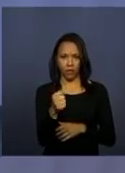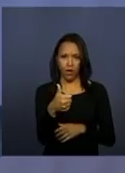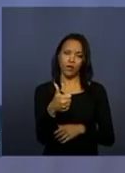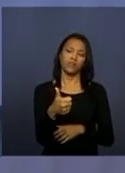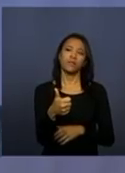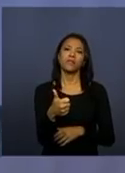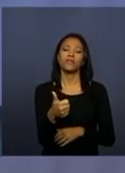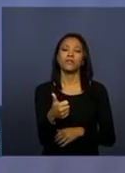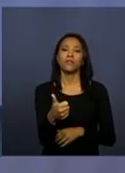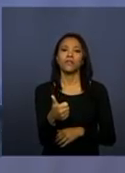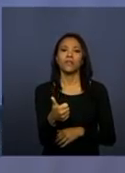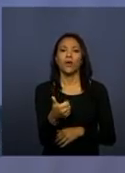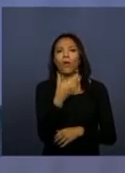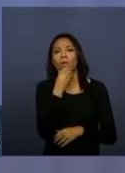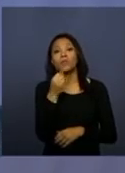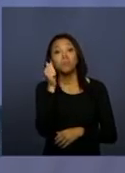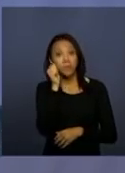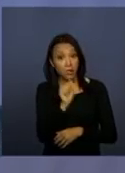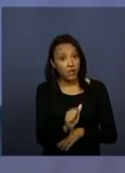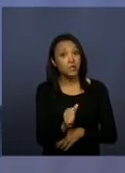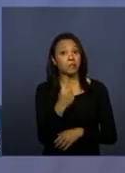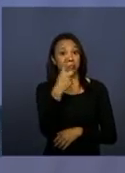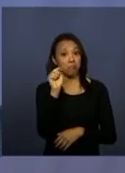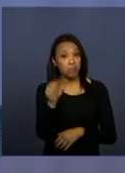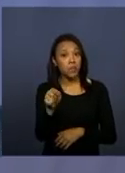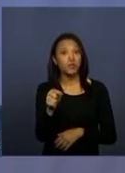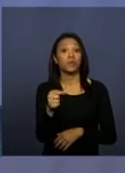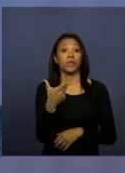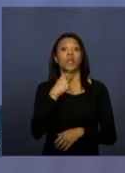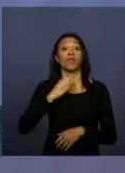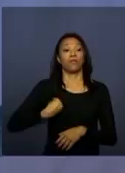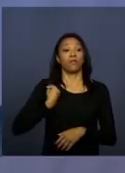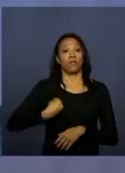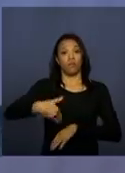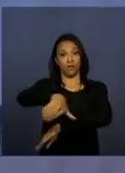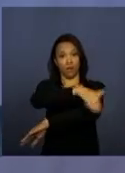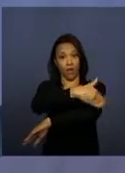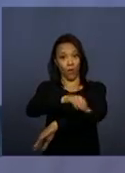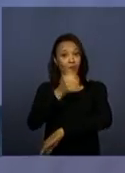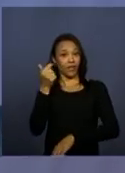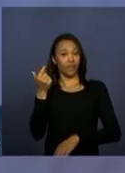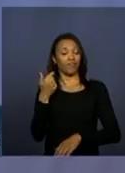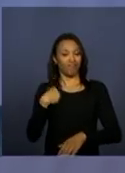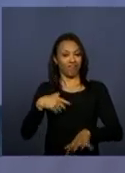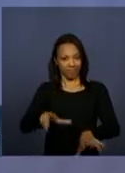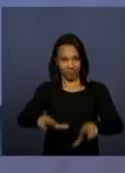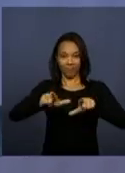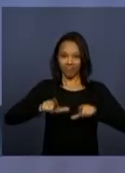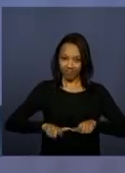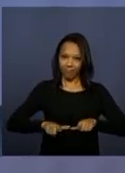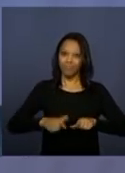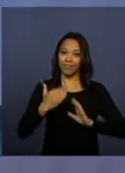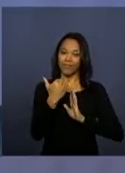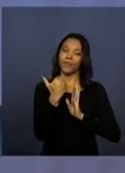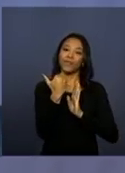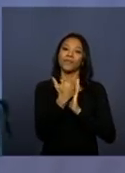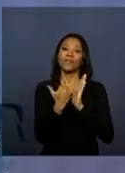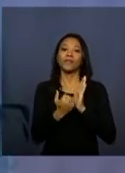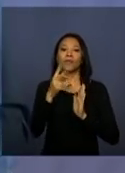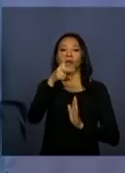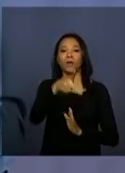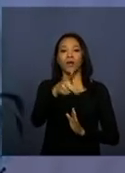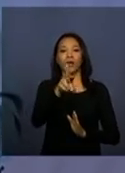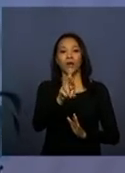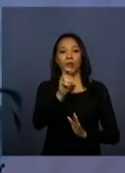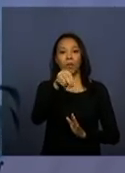quase mil homens e mulheres provenientes da população de rua que fizeram o Pronatec,